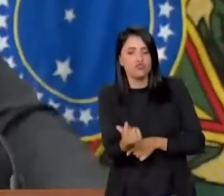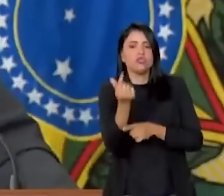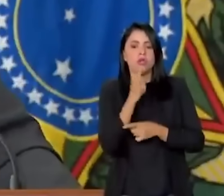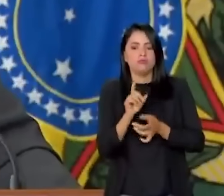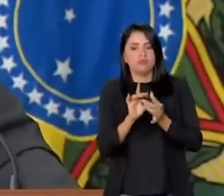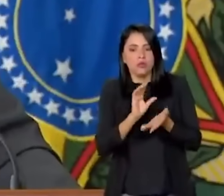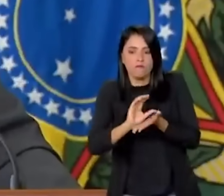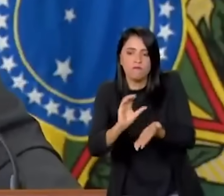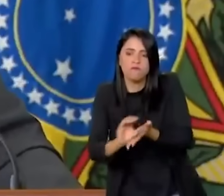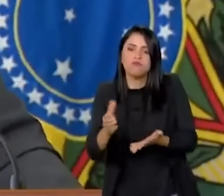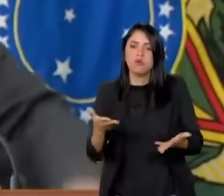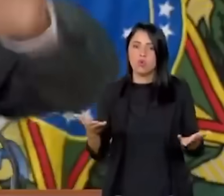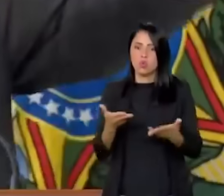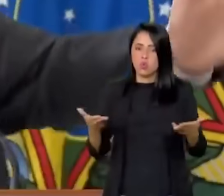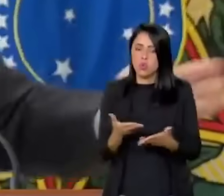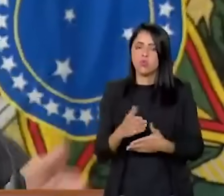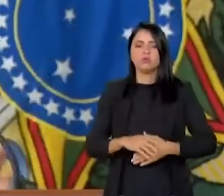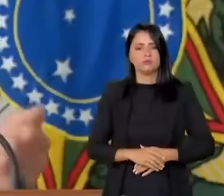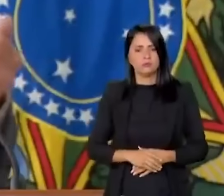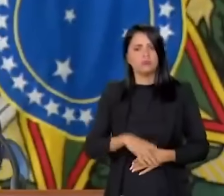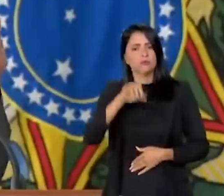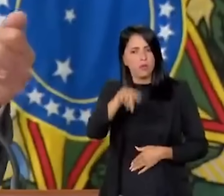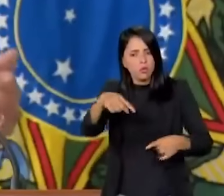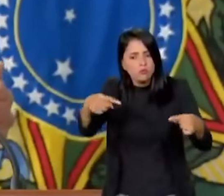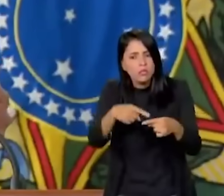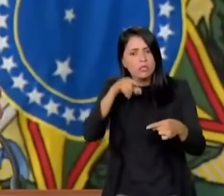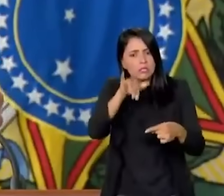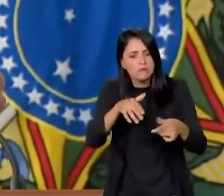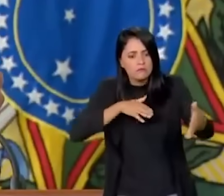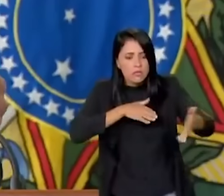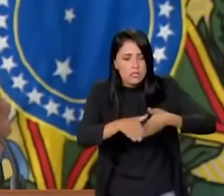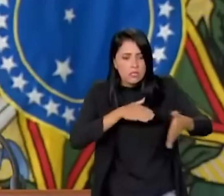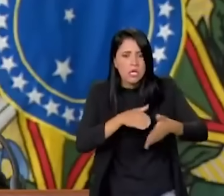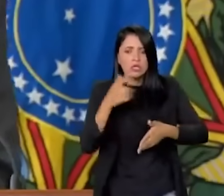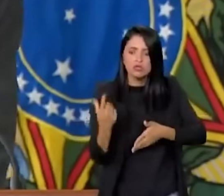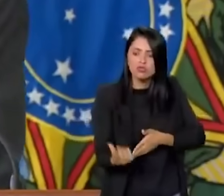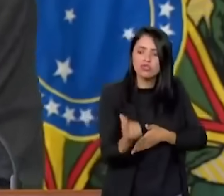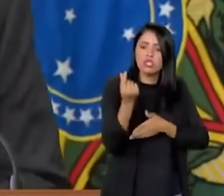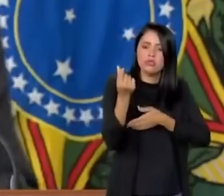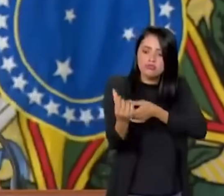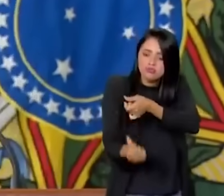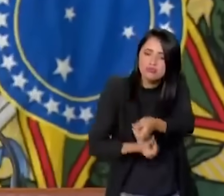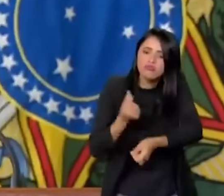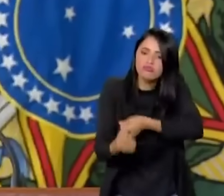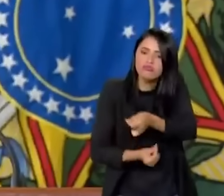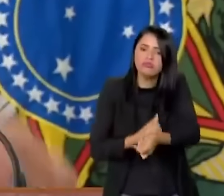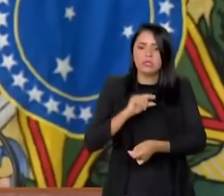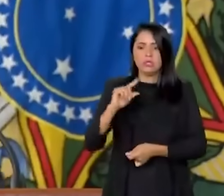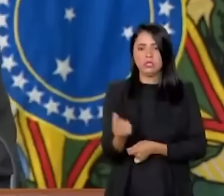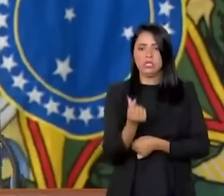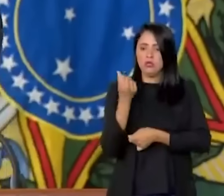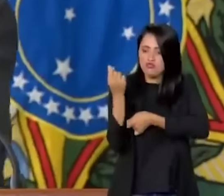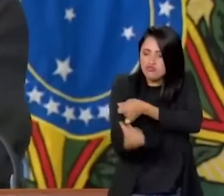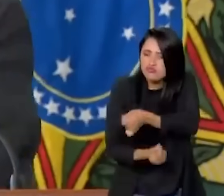foram disponibilizados hoje. Só faz sentido se vocês tiverem acesso, se esse dinheiro estiver rodando, se esse dinheiro estiver